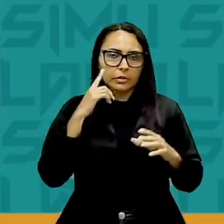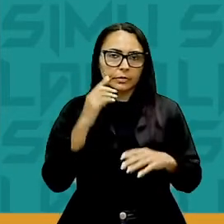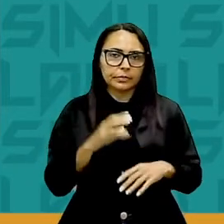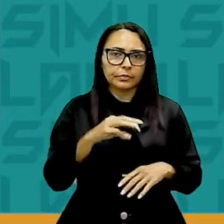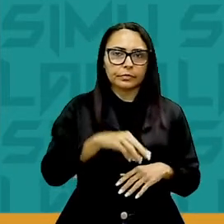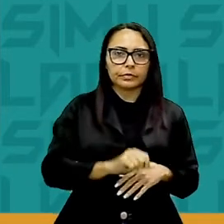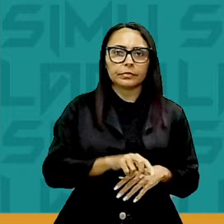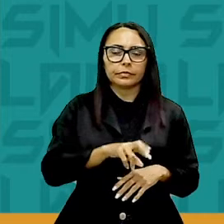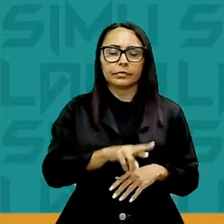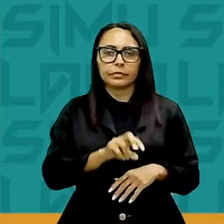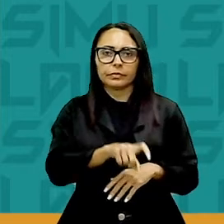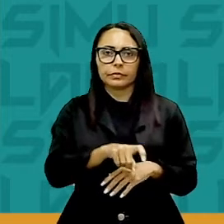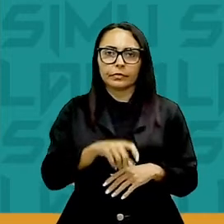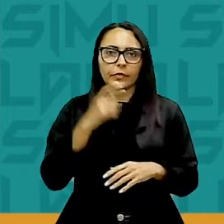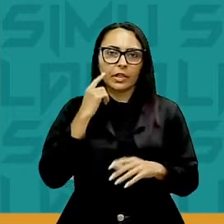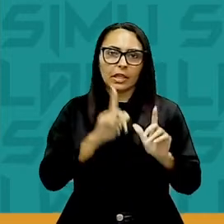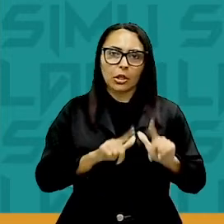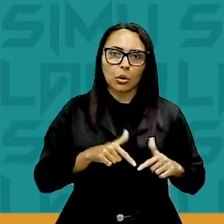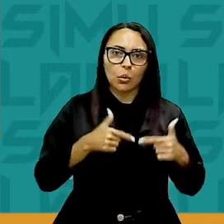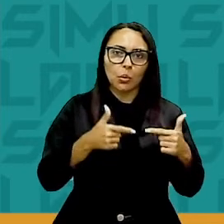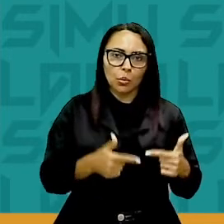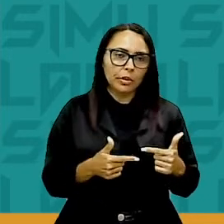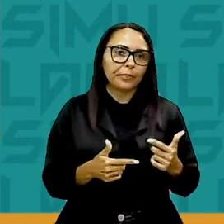Marx, naquela luta